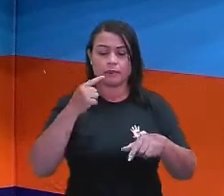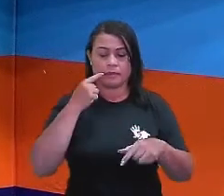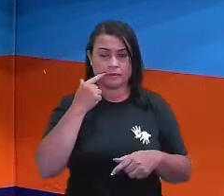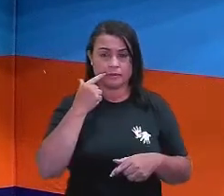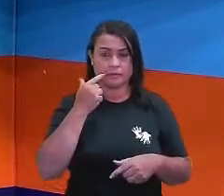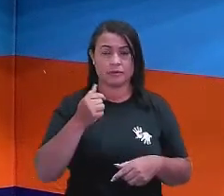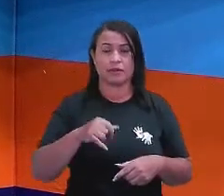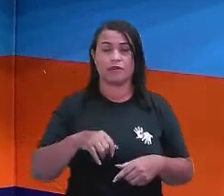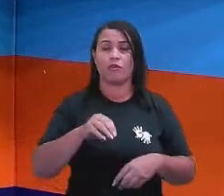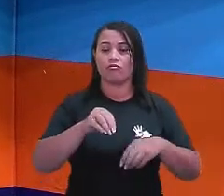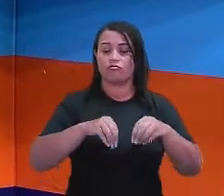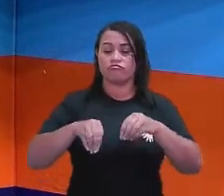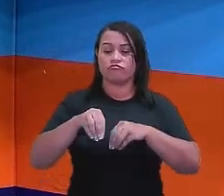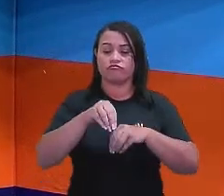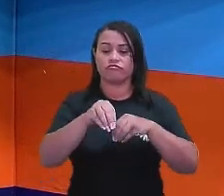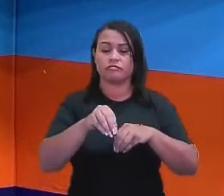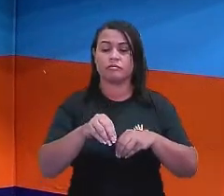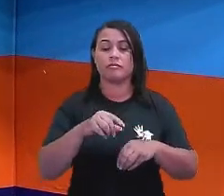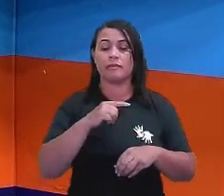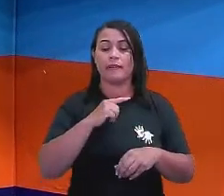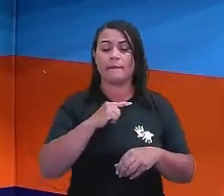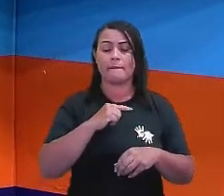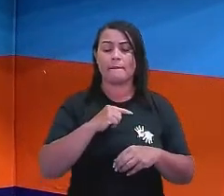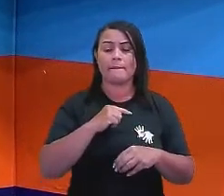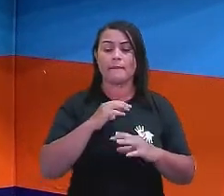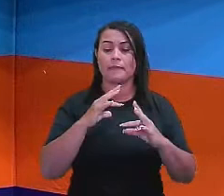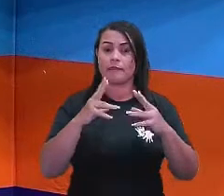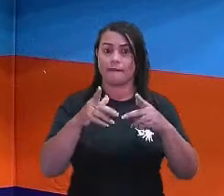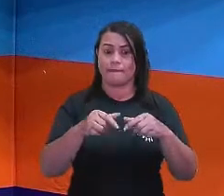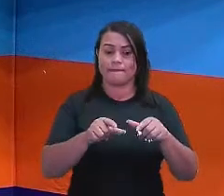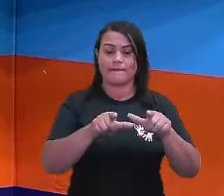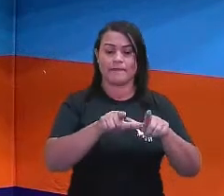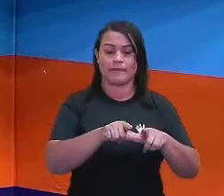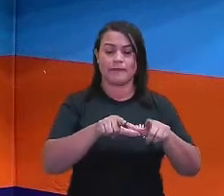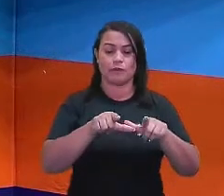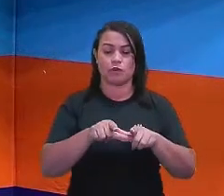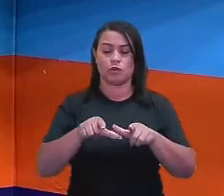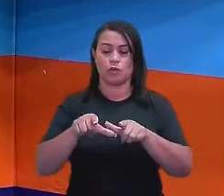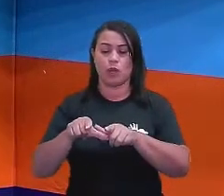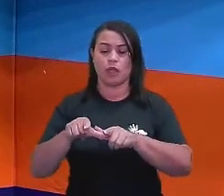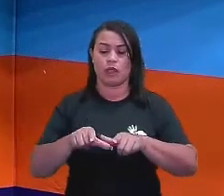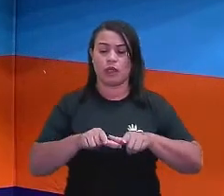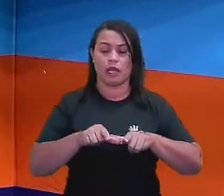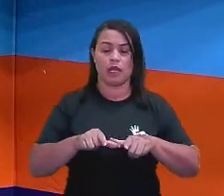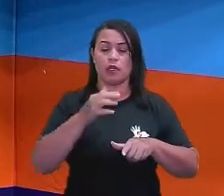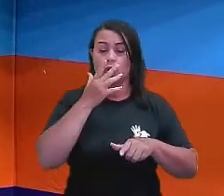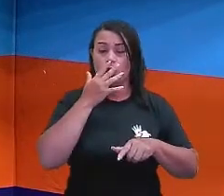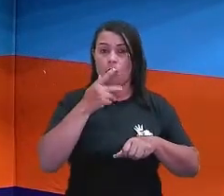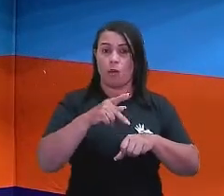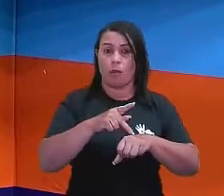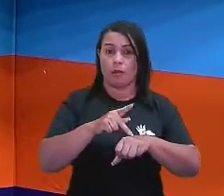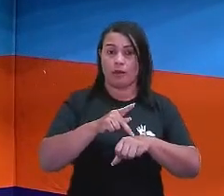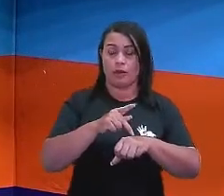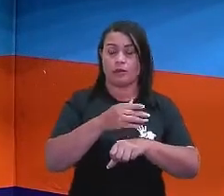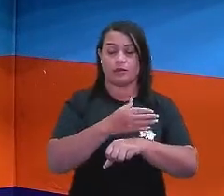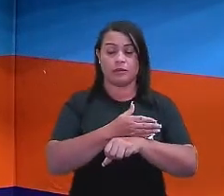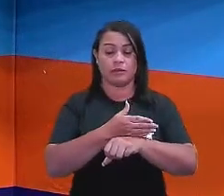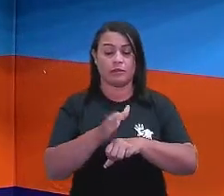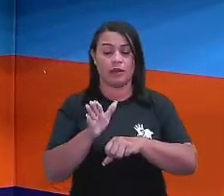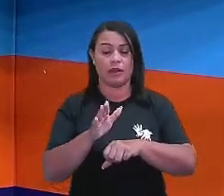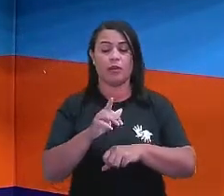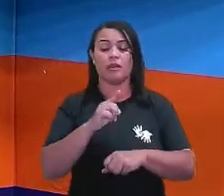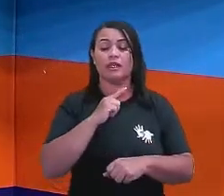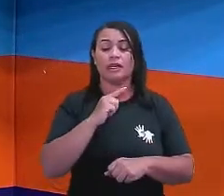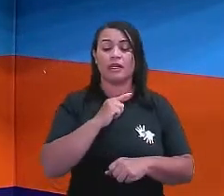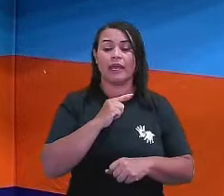seguir. Considerando que todos os quadrados que compõem o tabuleiro, pretos e brancos,